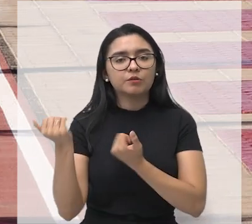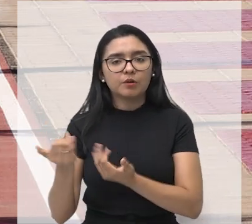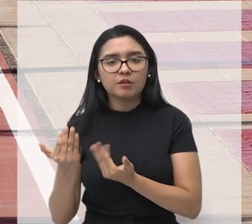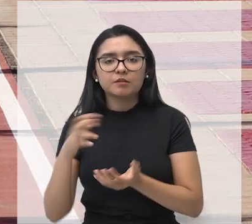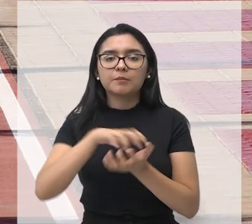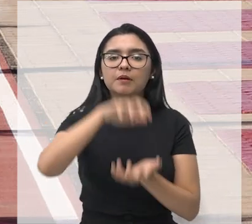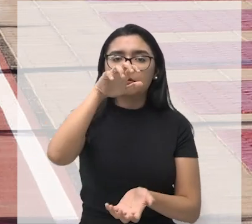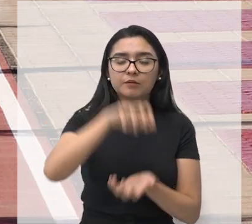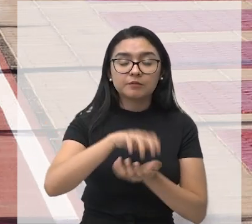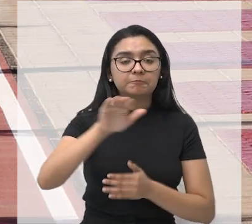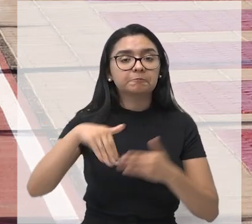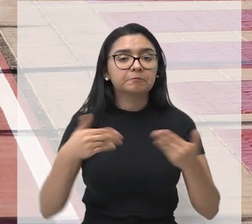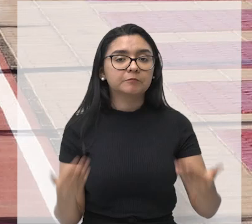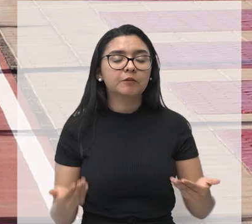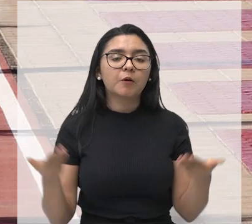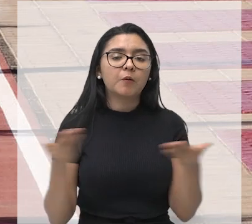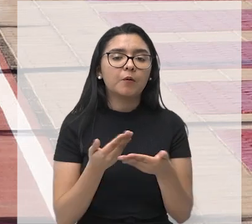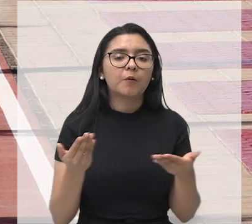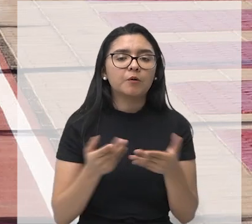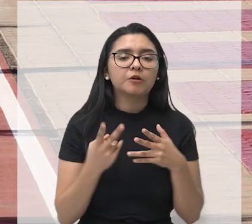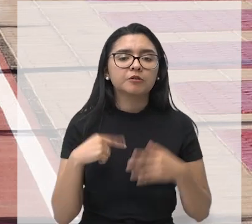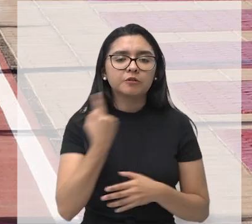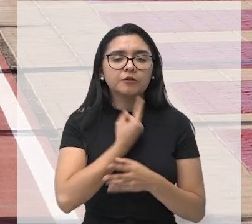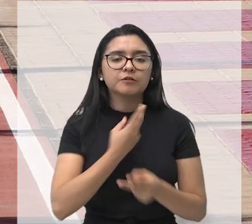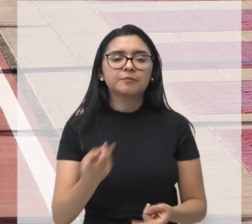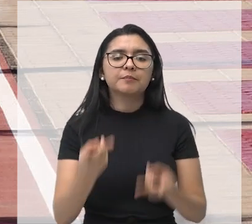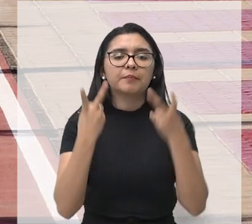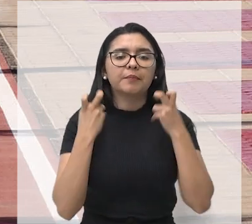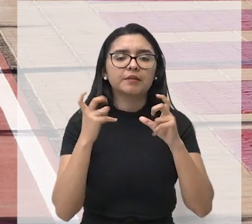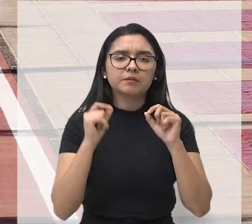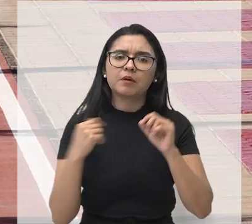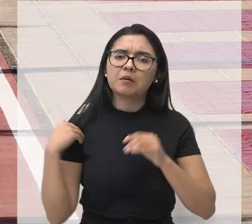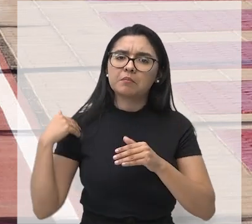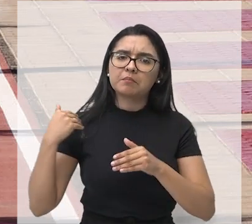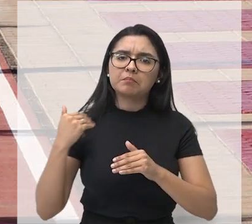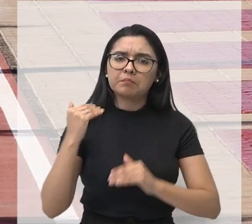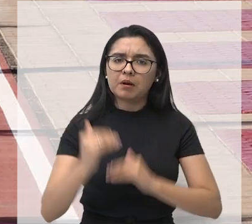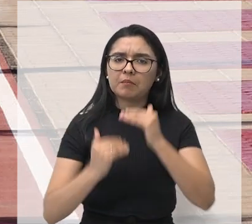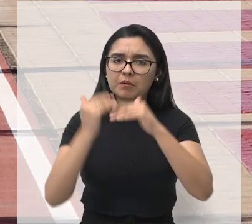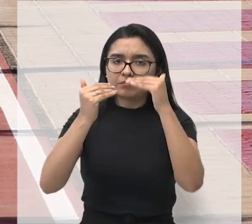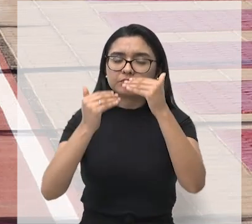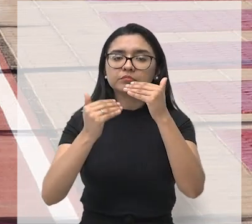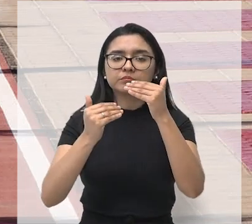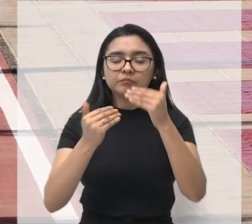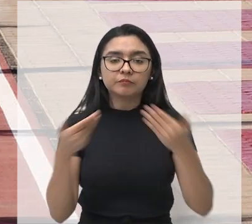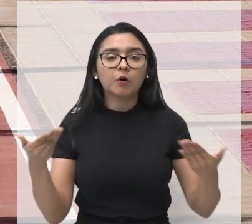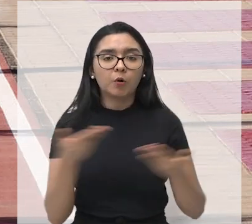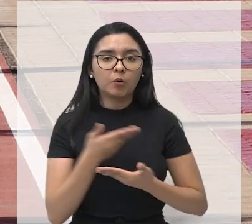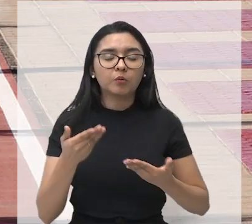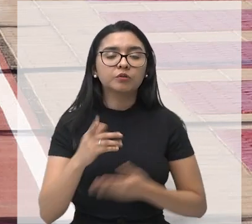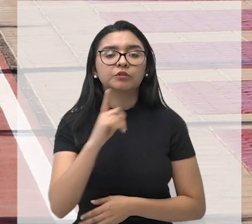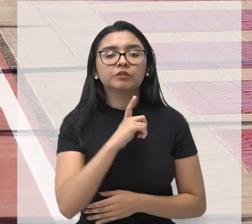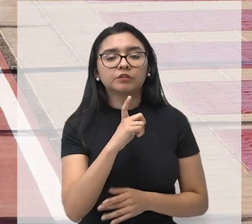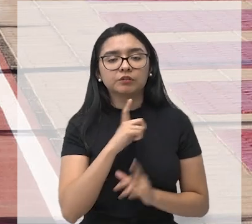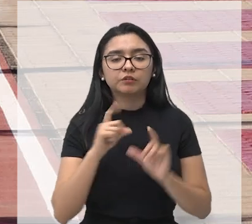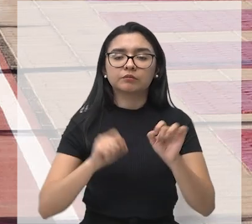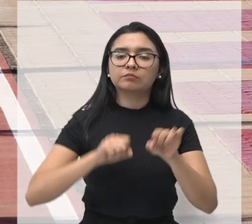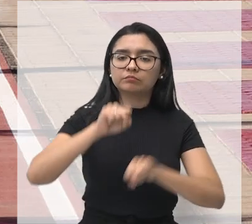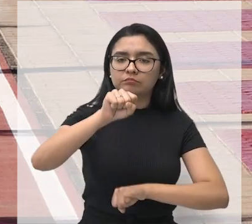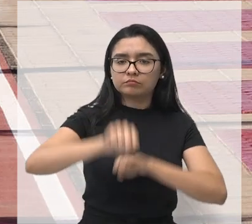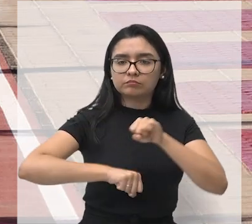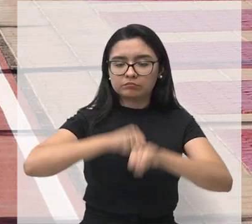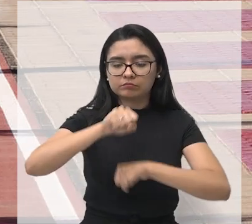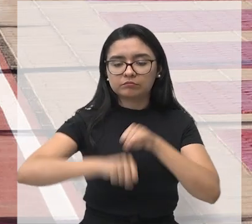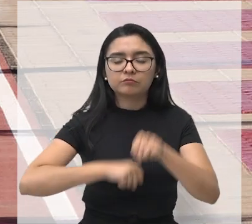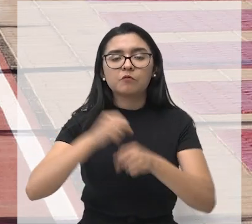adolescente, para o adulto. E hoje o que a gente consegue perceber? Que ela vem evoluindo cada vez mais. Hoje a gente já tem a bike, né,